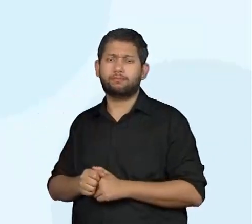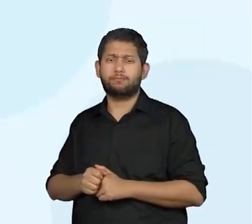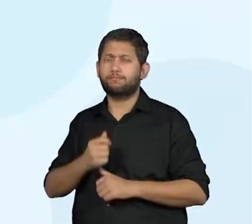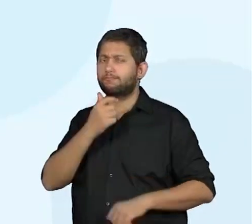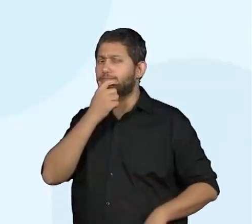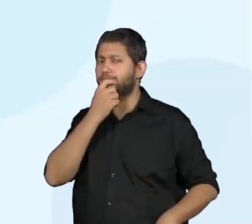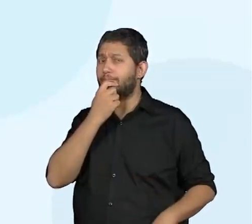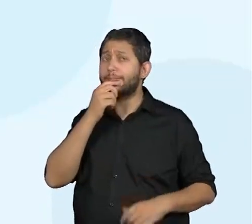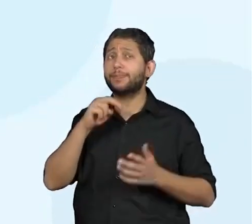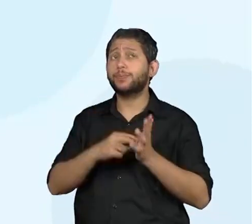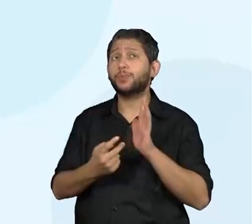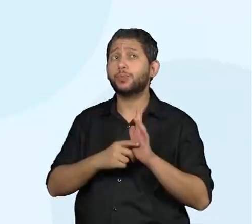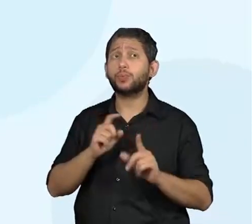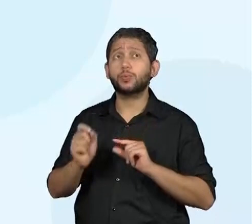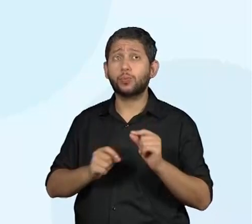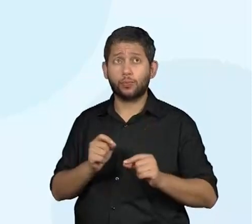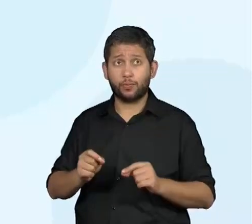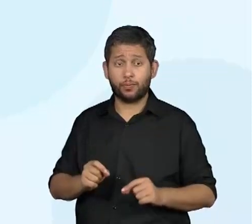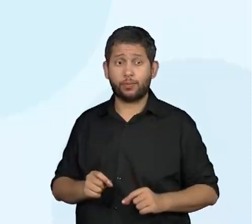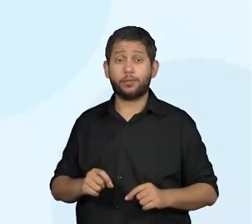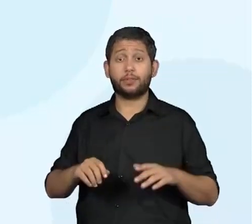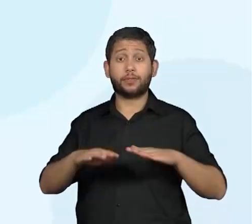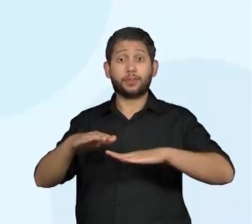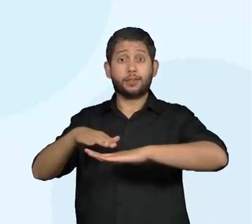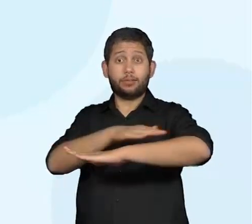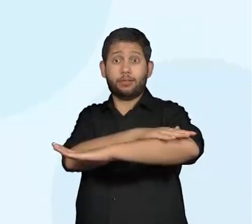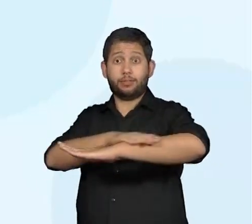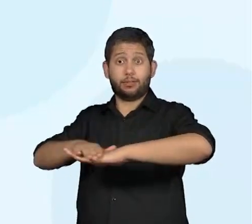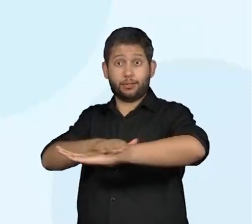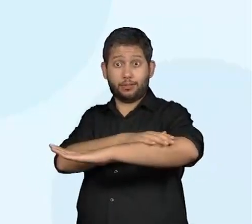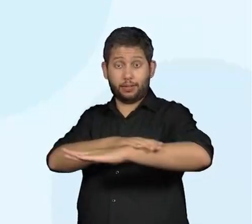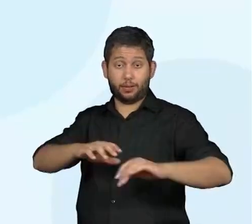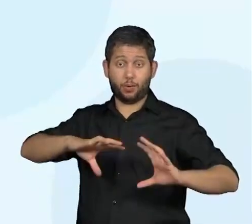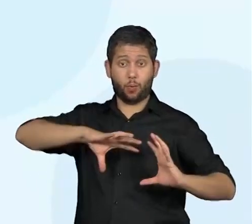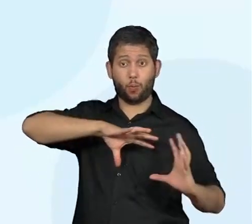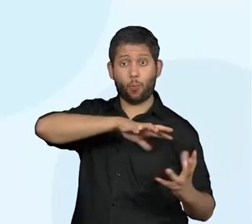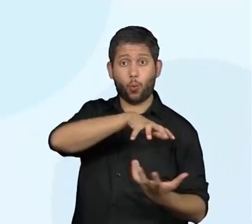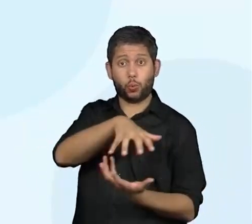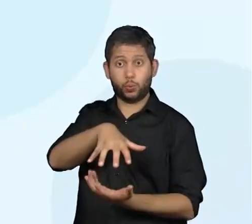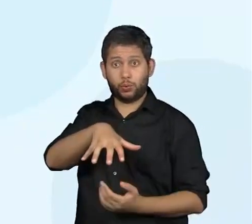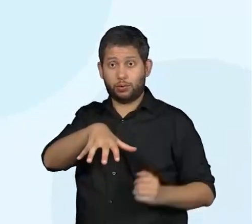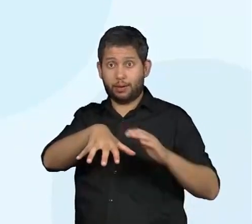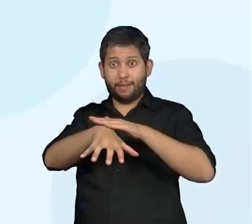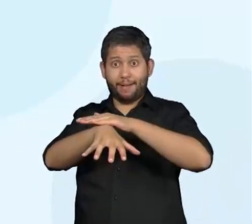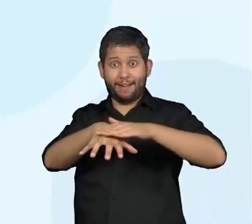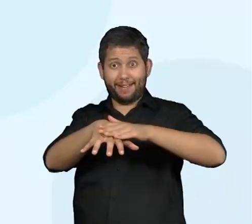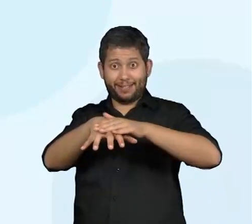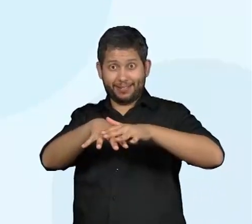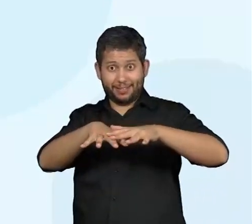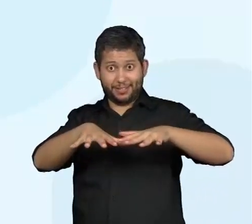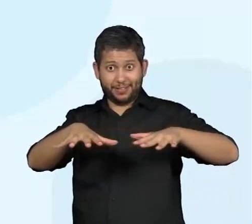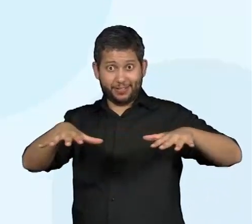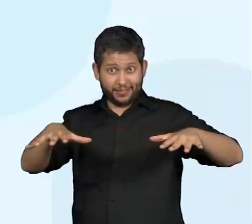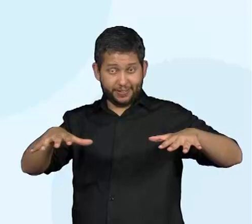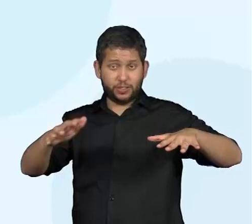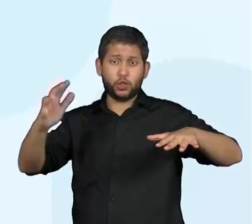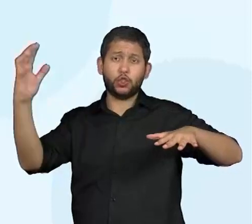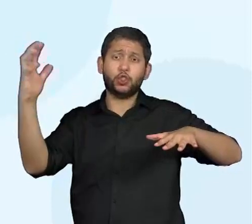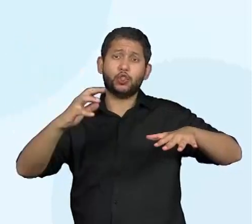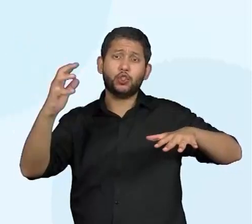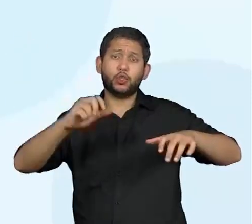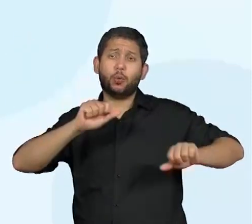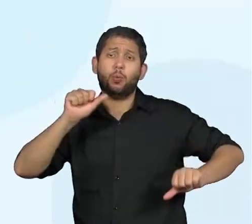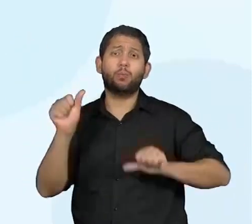na superfície. Deixa eu marcar aqui um marca-texto aqui. Atuam na superfície. Ou